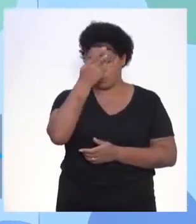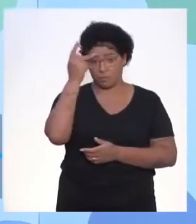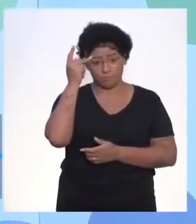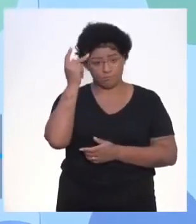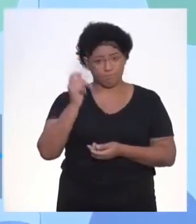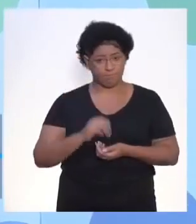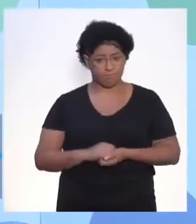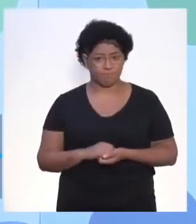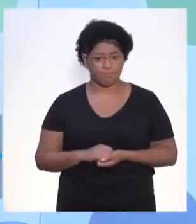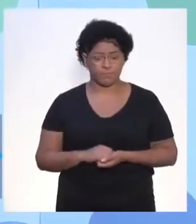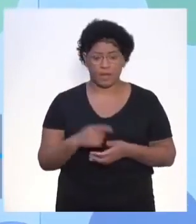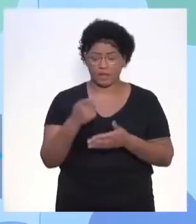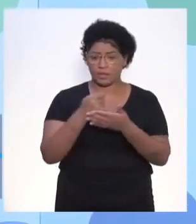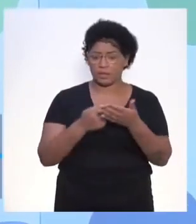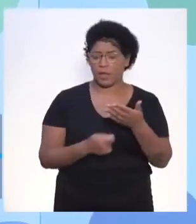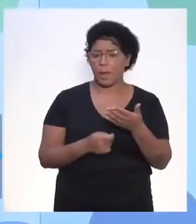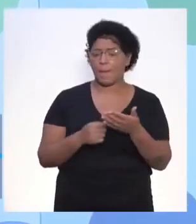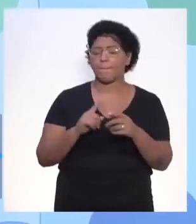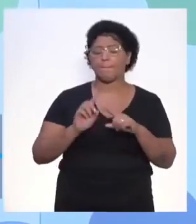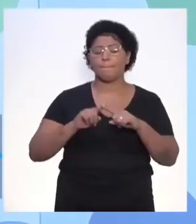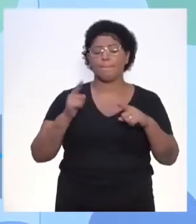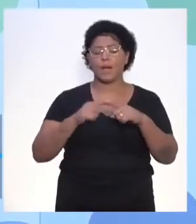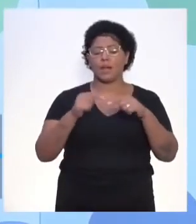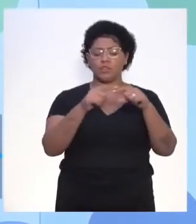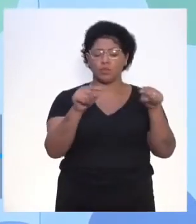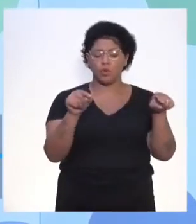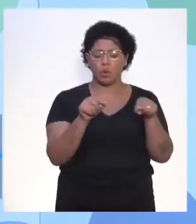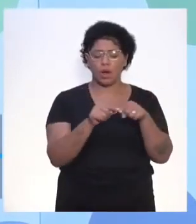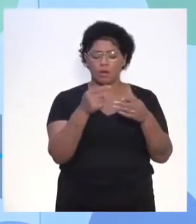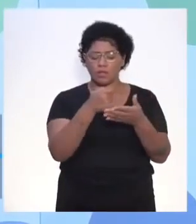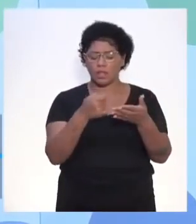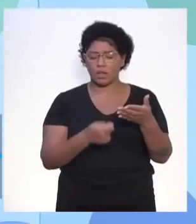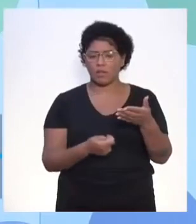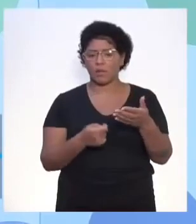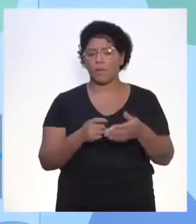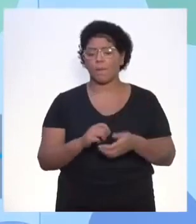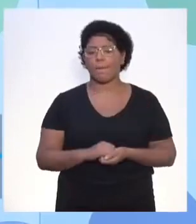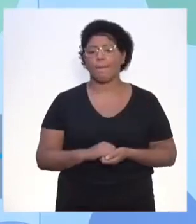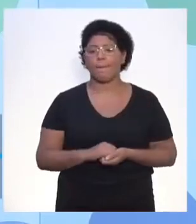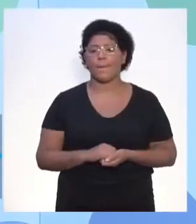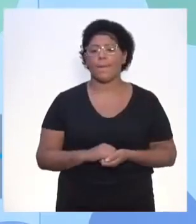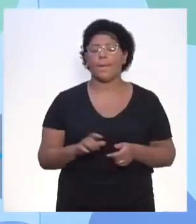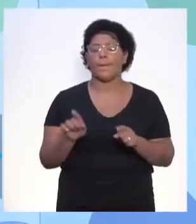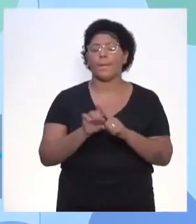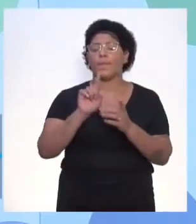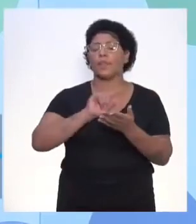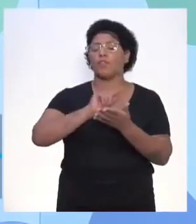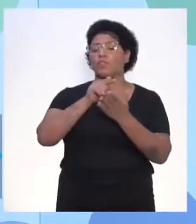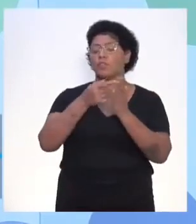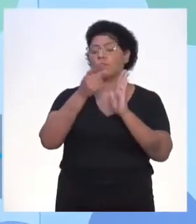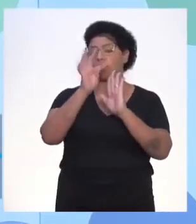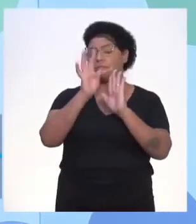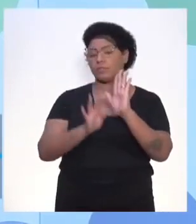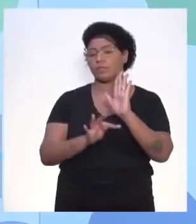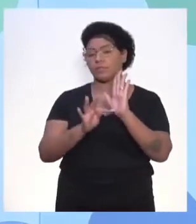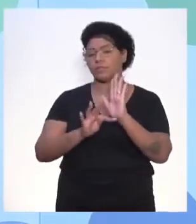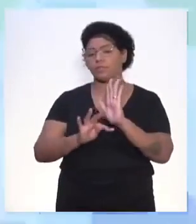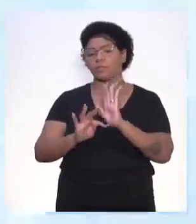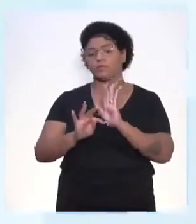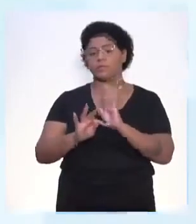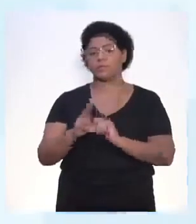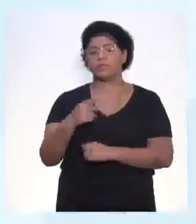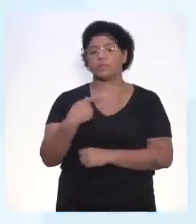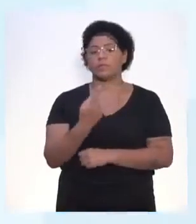aí parece ser mais de ambiente, né, do espaço. E aí nós temos esse gênero textual para trabalhar também. Vamos ver na tela,